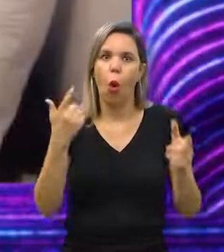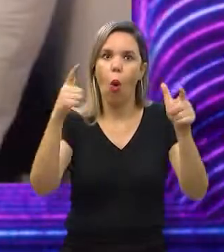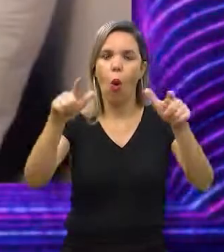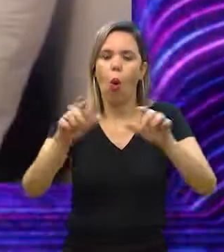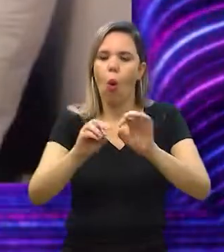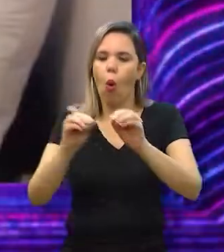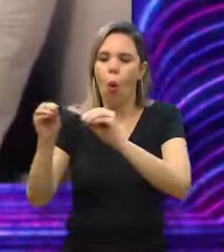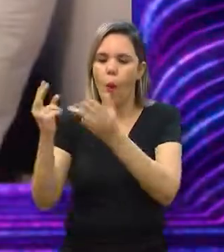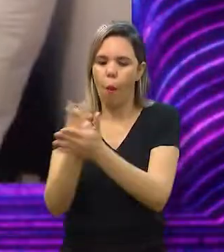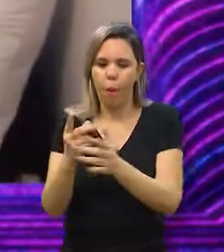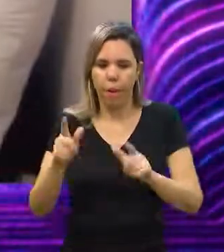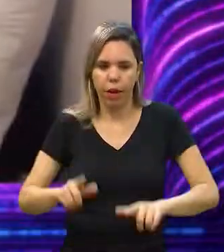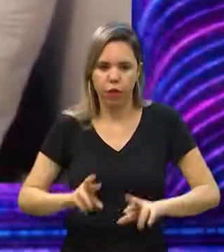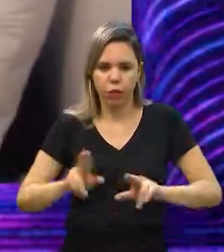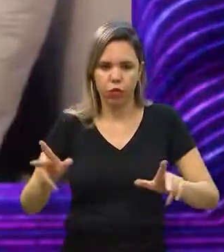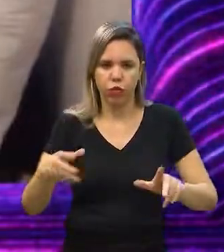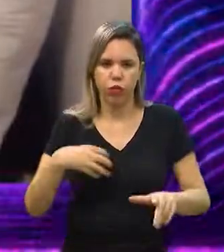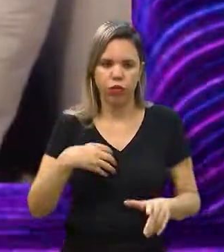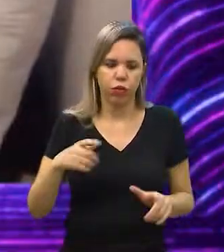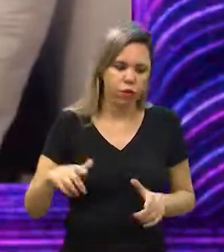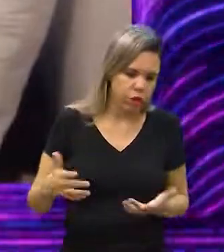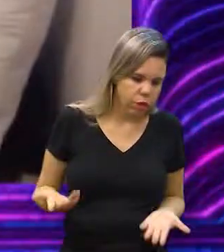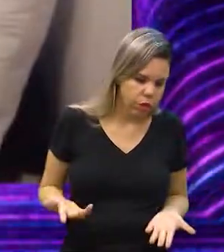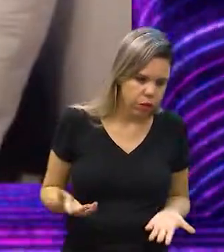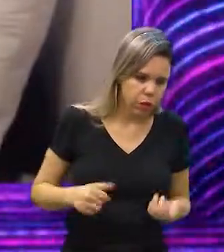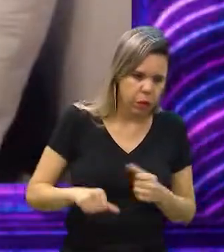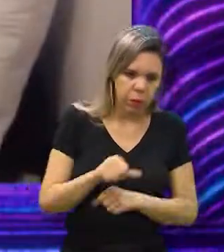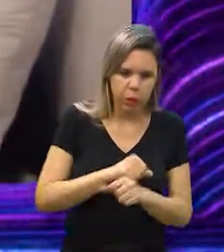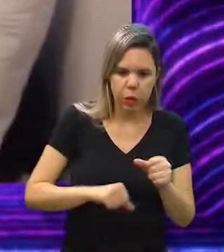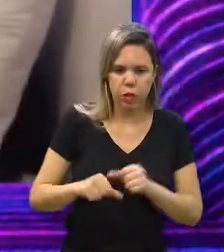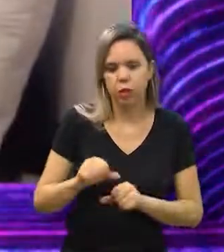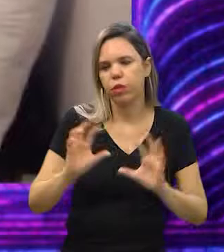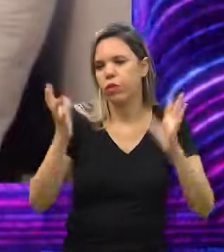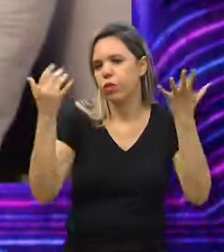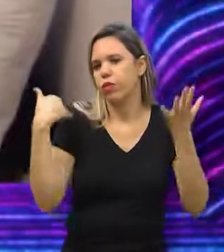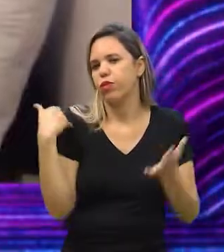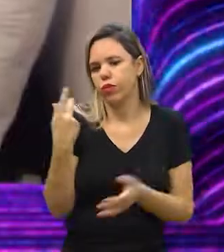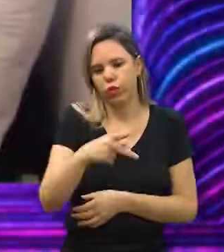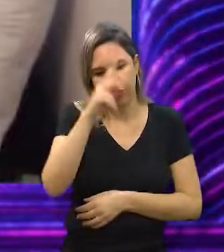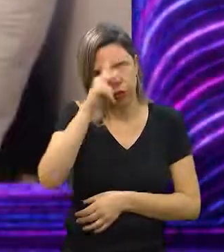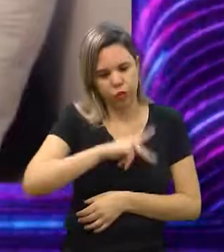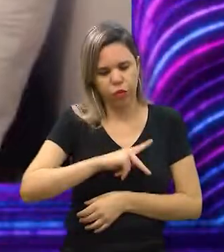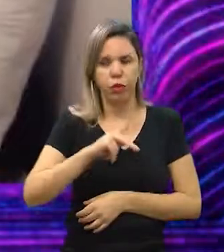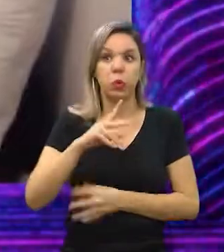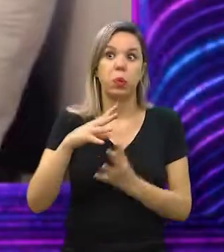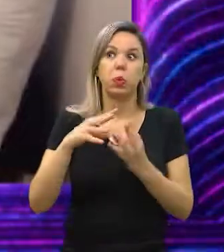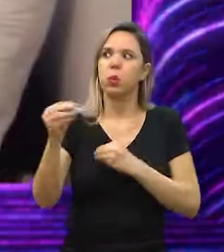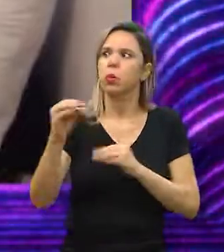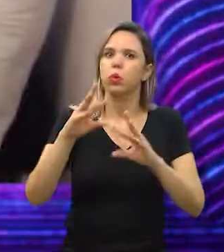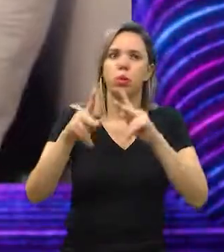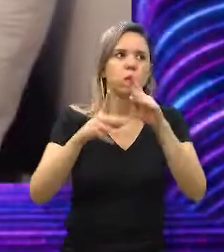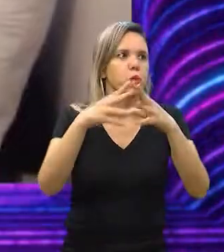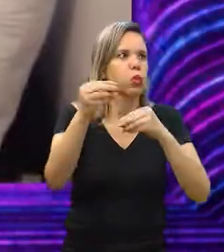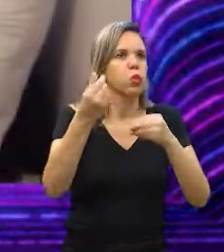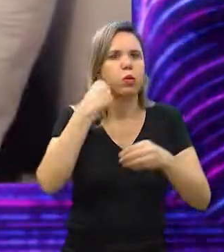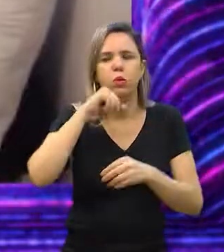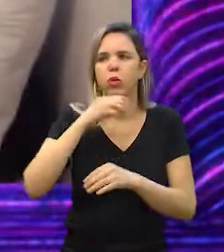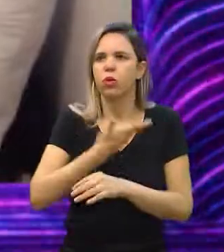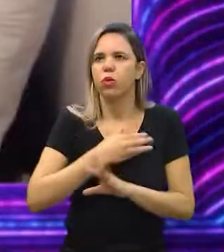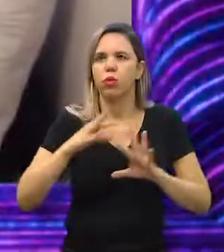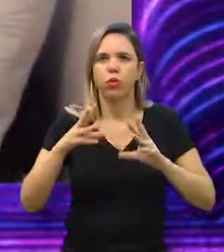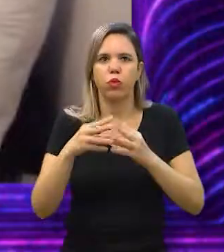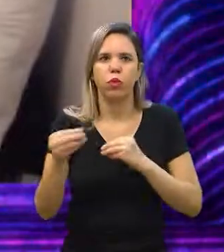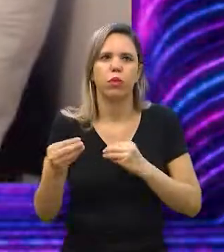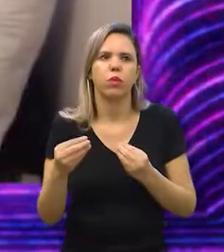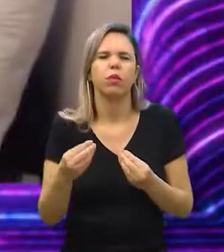se encontra no mesmo lugar, no mesmo ambiente, só que ele não tá mais na festa de aniversário dele. Ele sumiu, todo mundo sumiu, a mãe, os